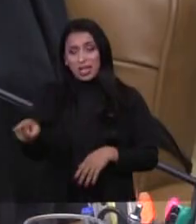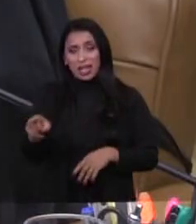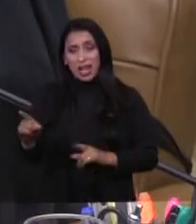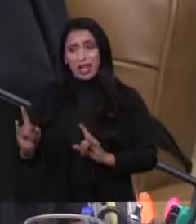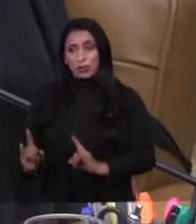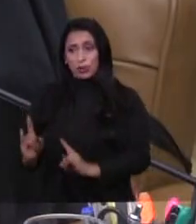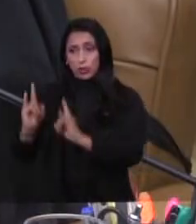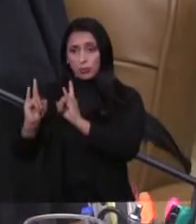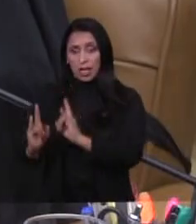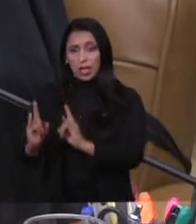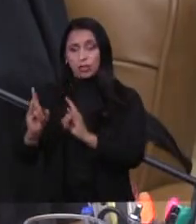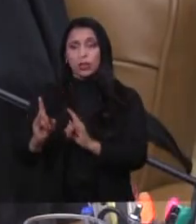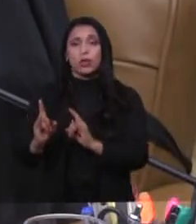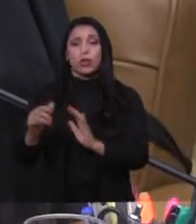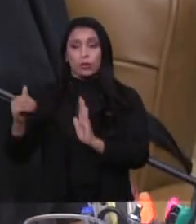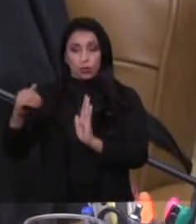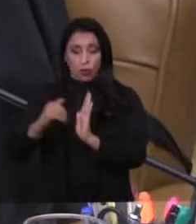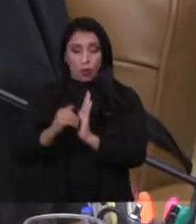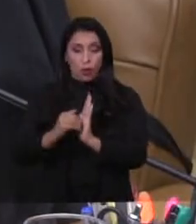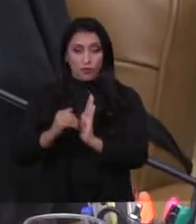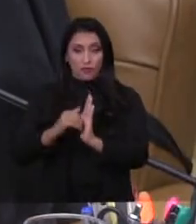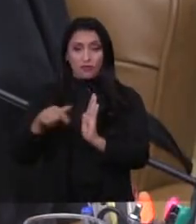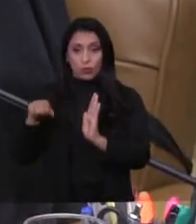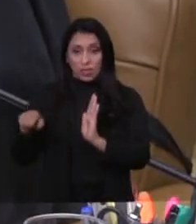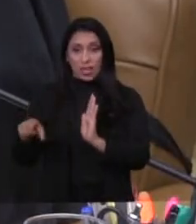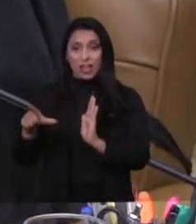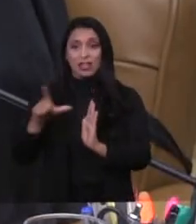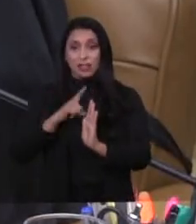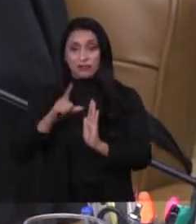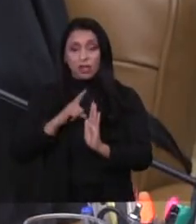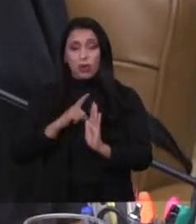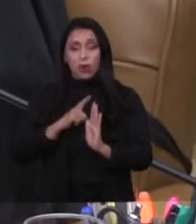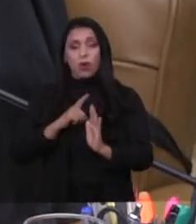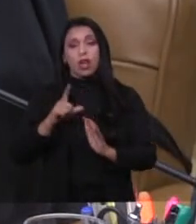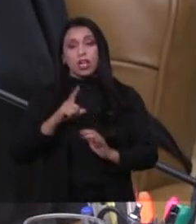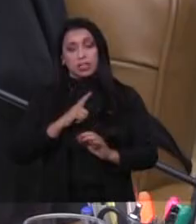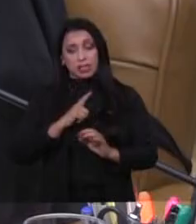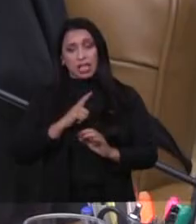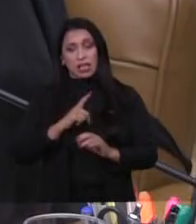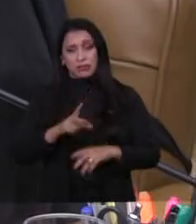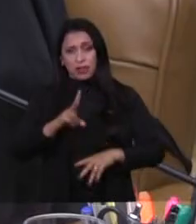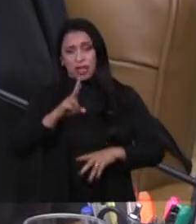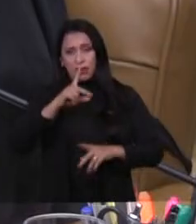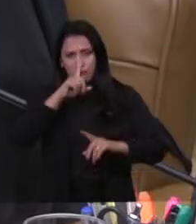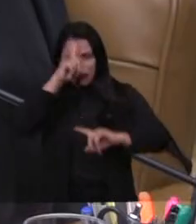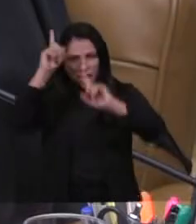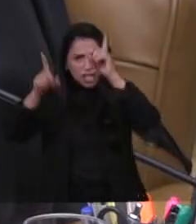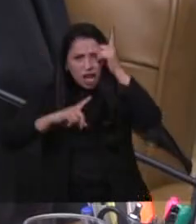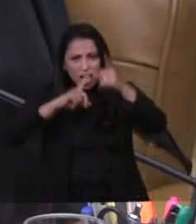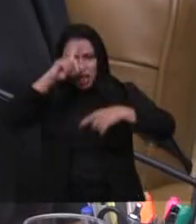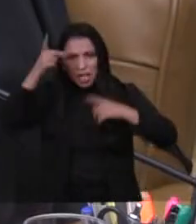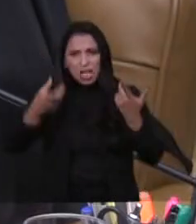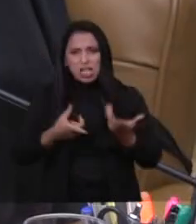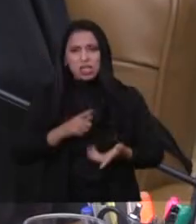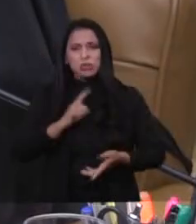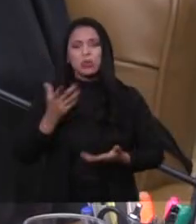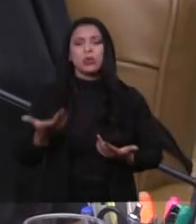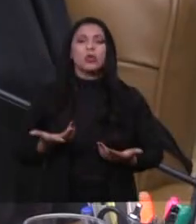no caso do réu, no Senado, com vandalismos, atos de vandalismo e pleitos